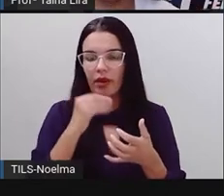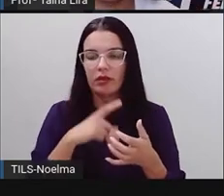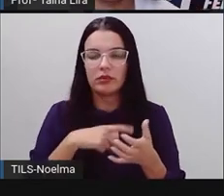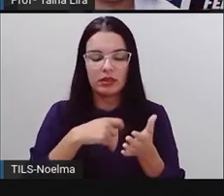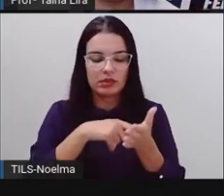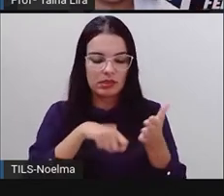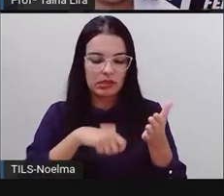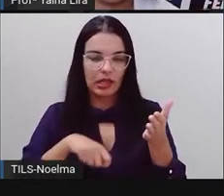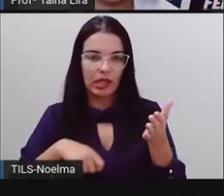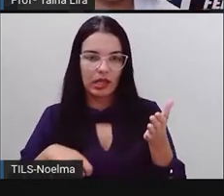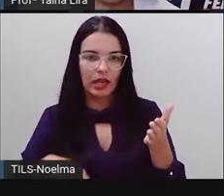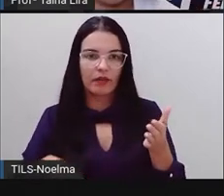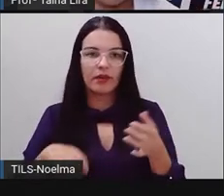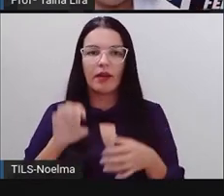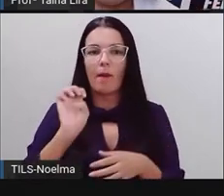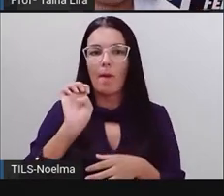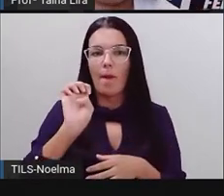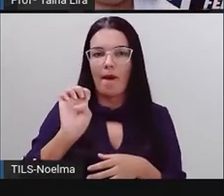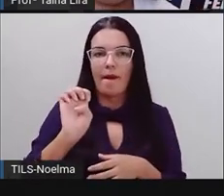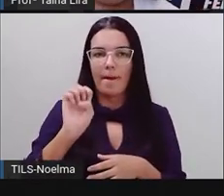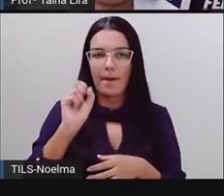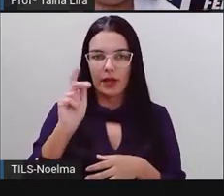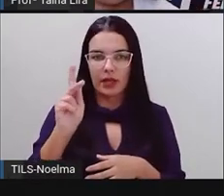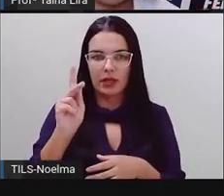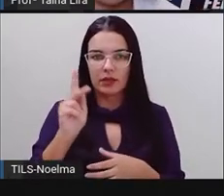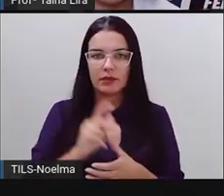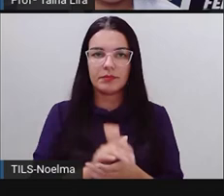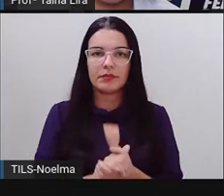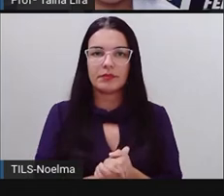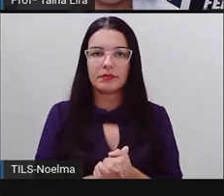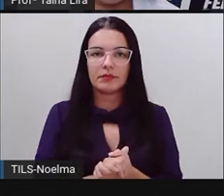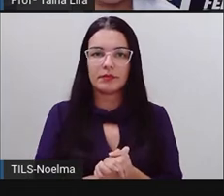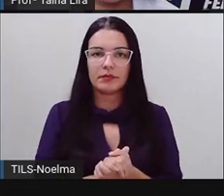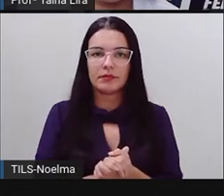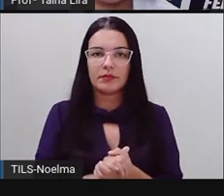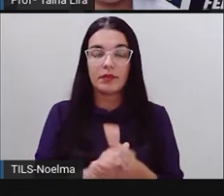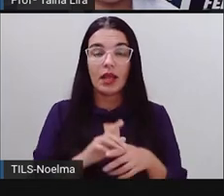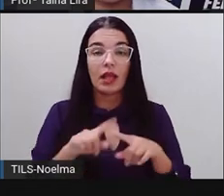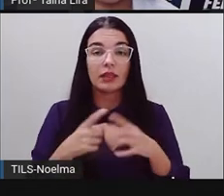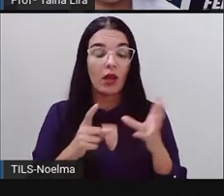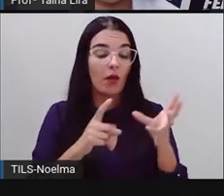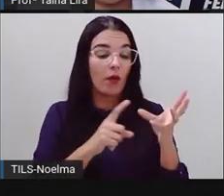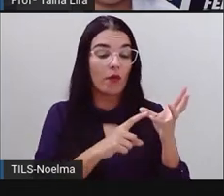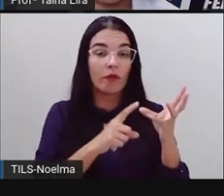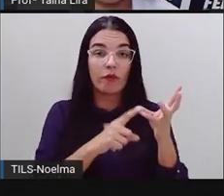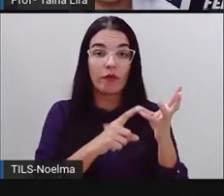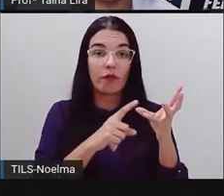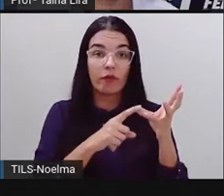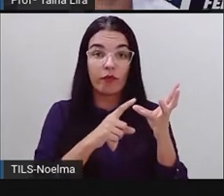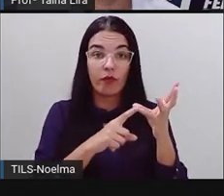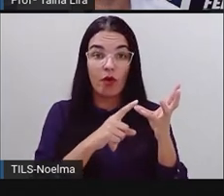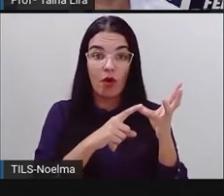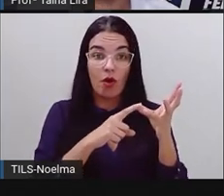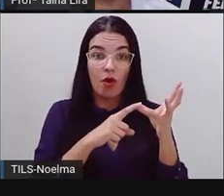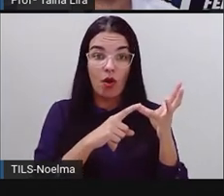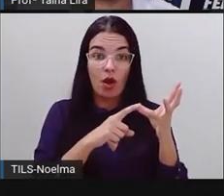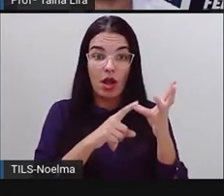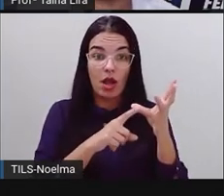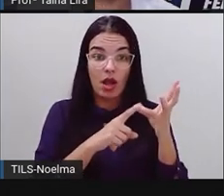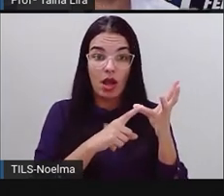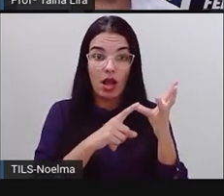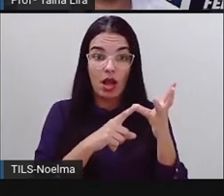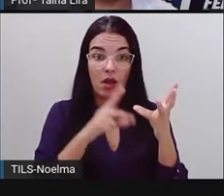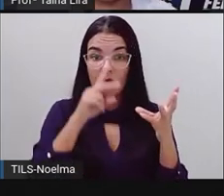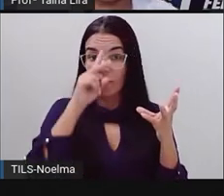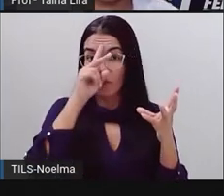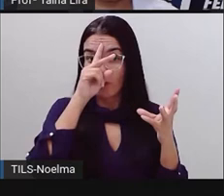com a letra e tá bom bom então ó Aqui nós temos a coluna da